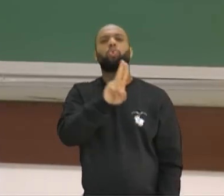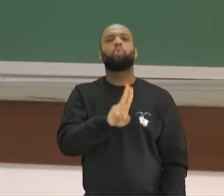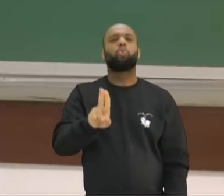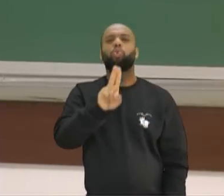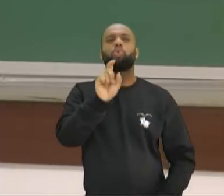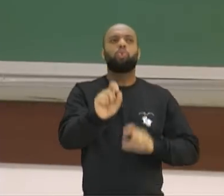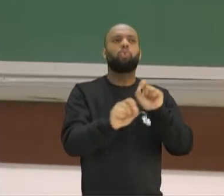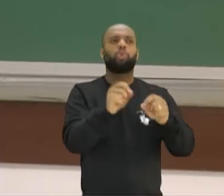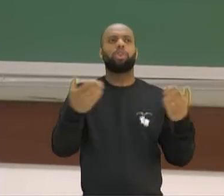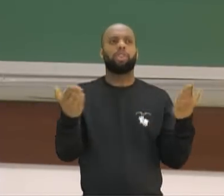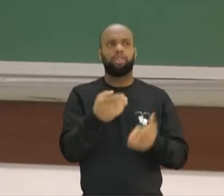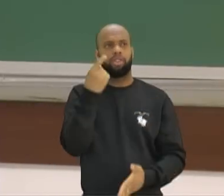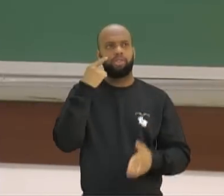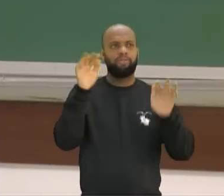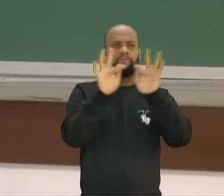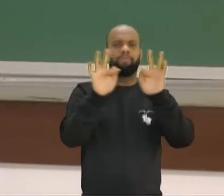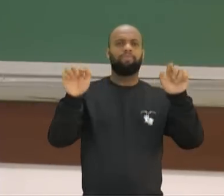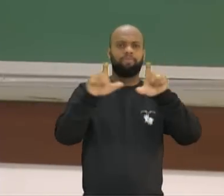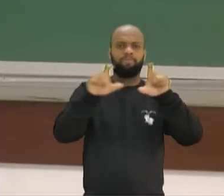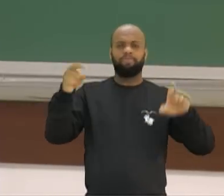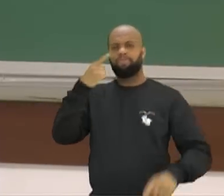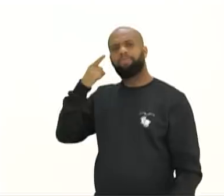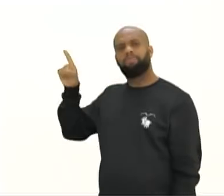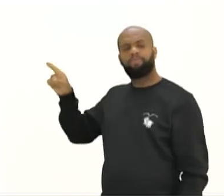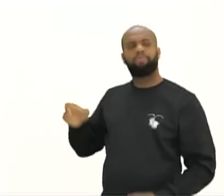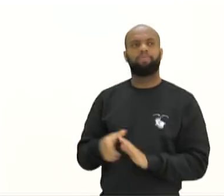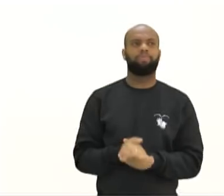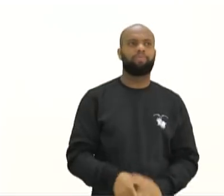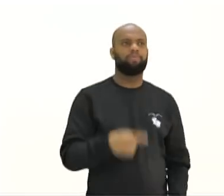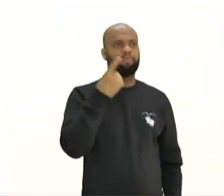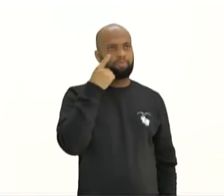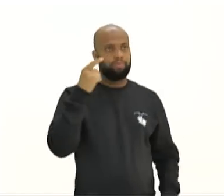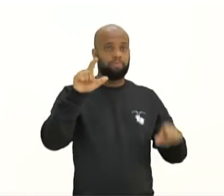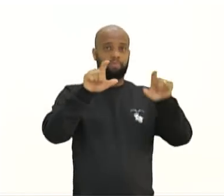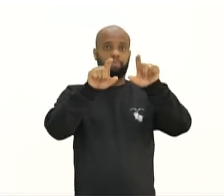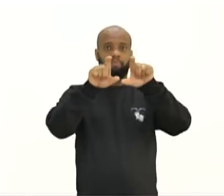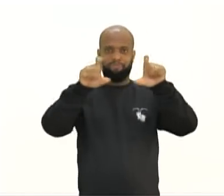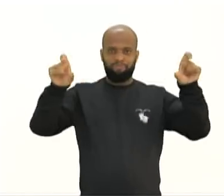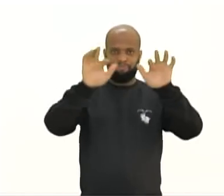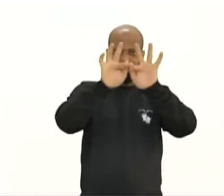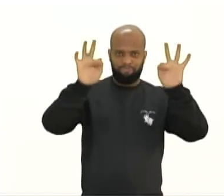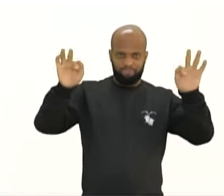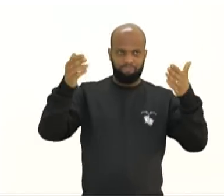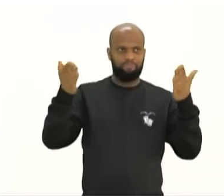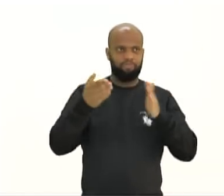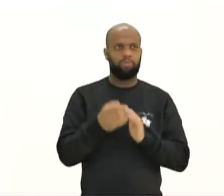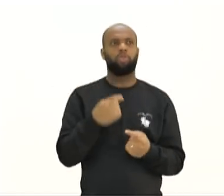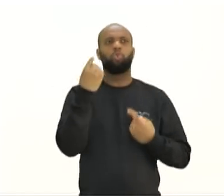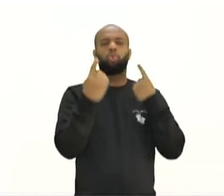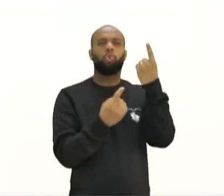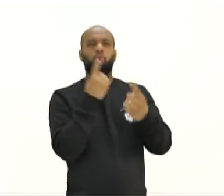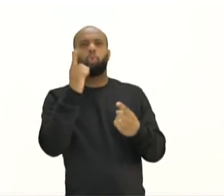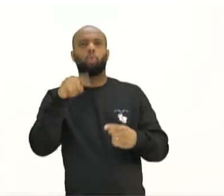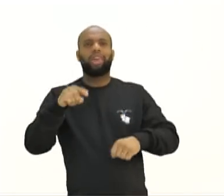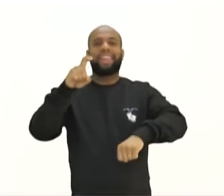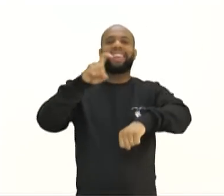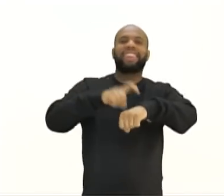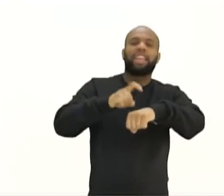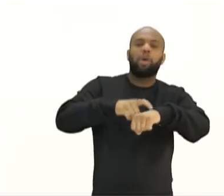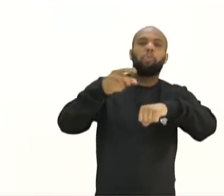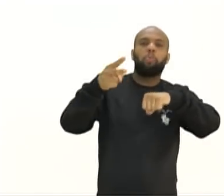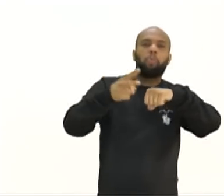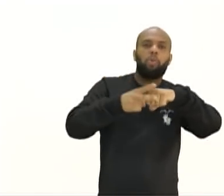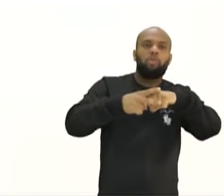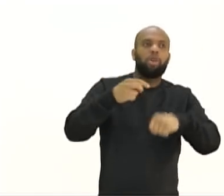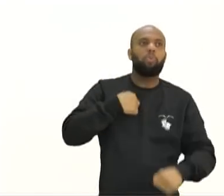usando aqui? Vamos olhar essa frase aqui, olha aqui comigo. Was taking care of children. Qual é o tempo verbal que eu